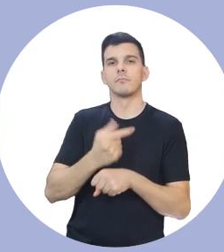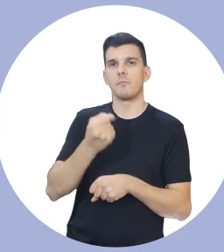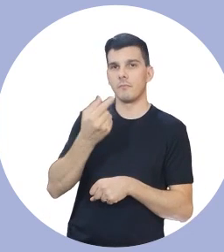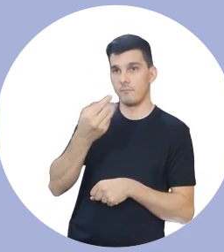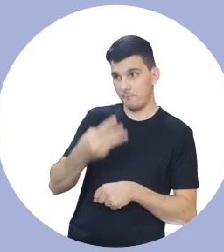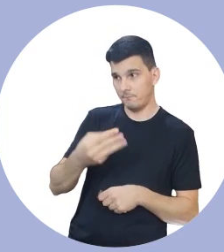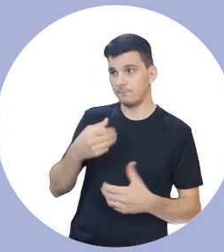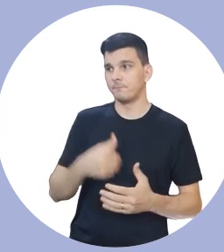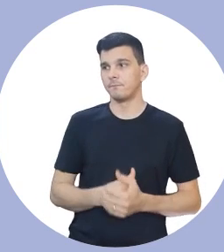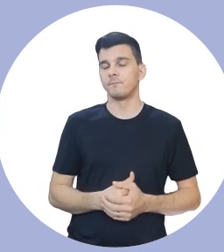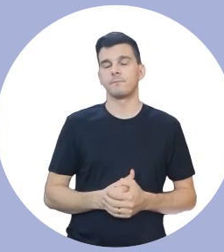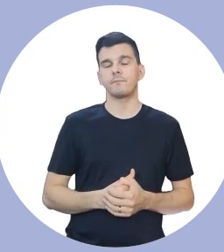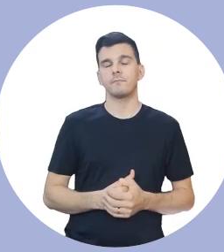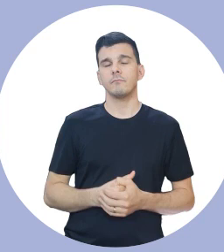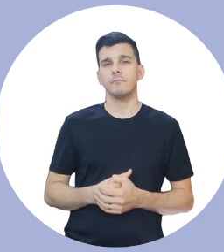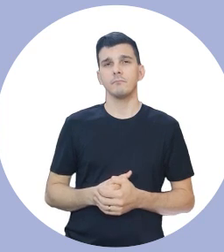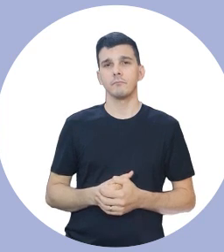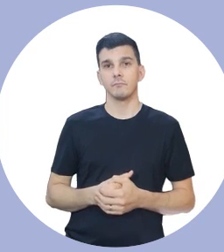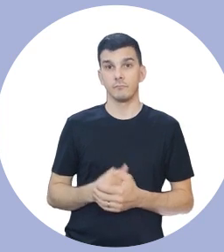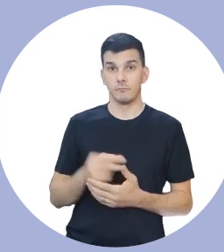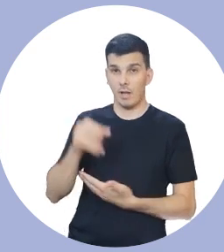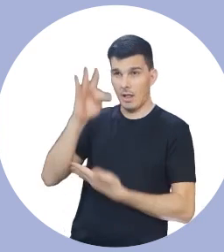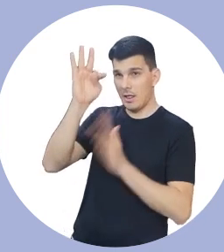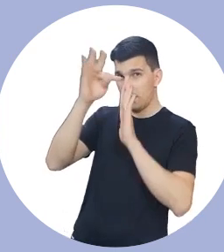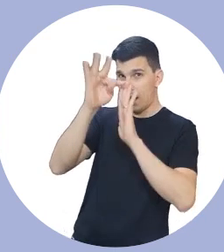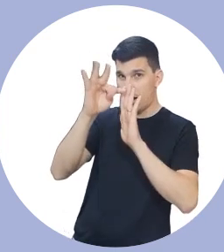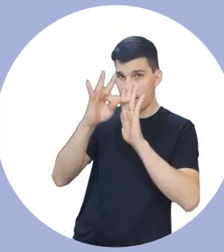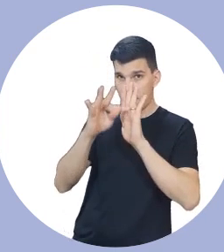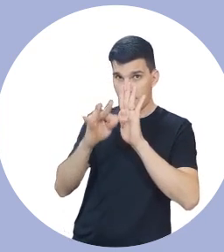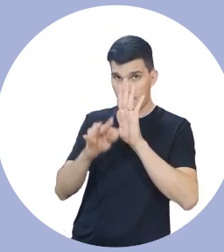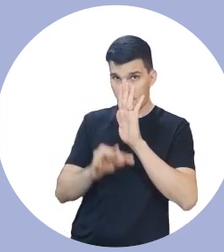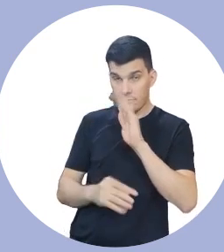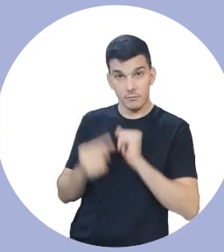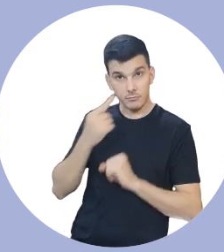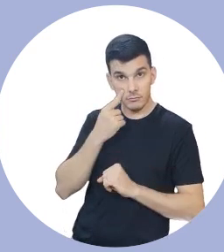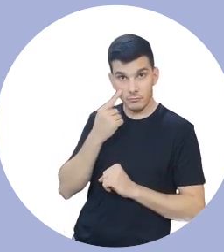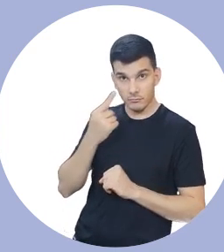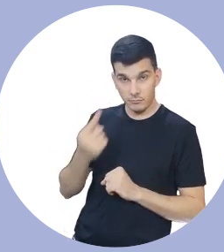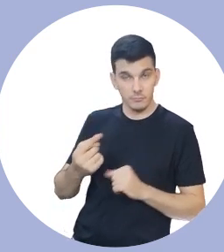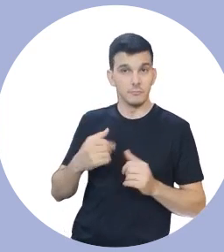de 2013. Vamos lá. A formação frequente de grandes volumes de pirita,